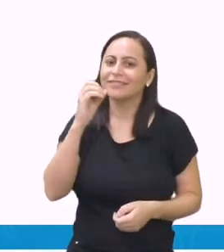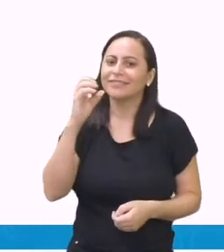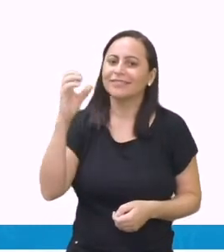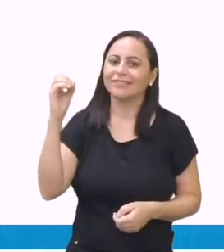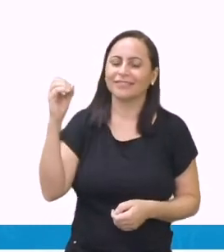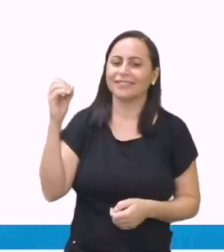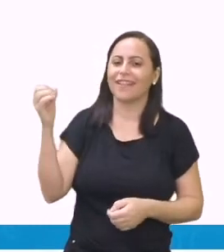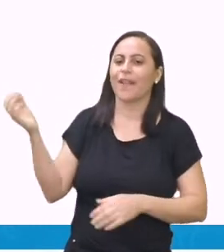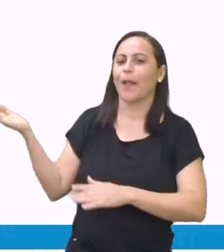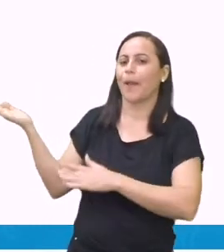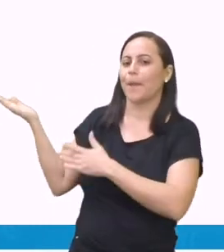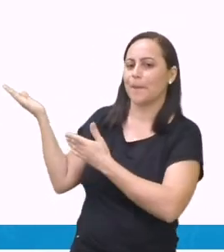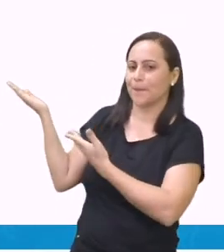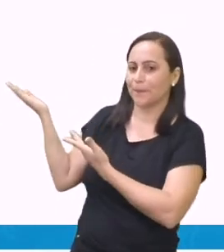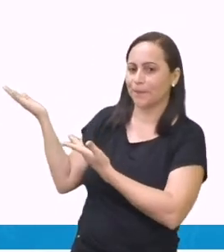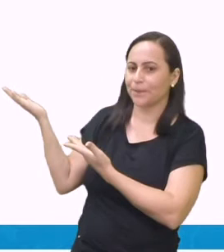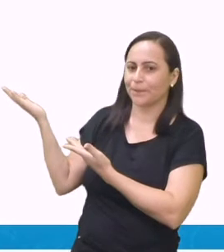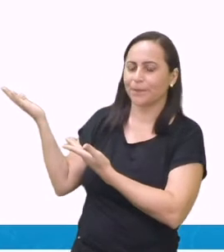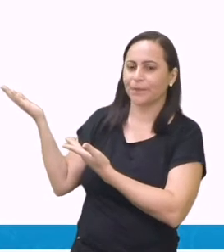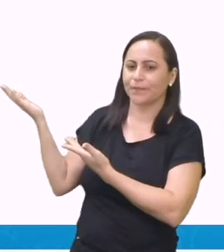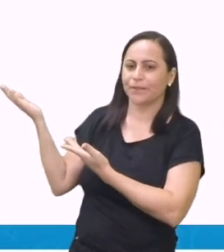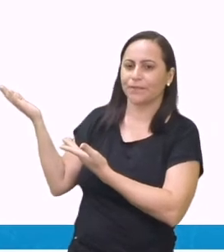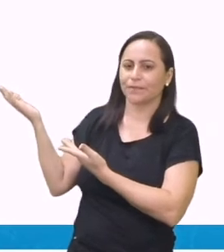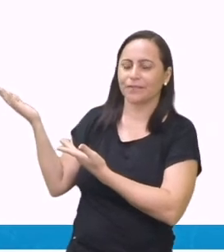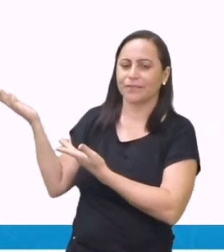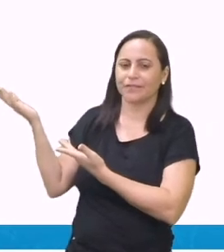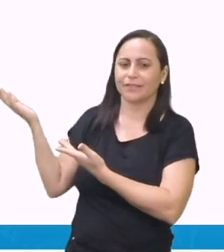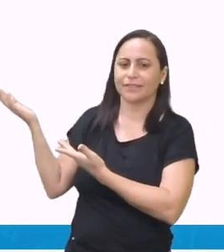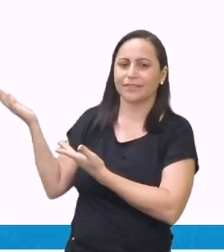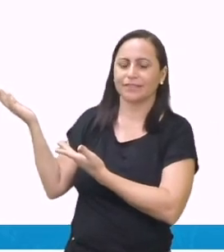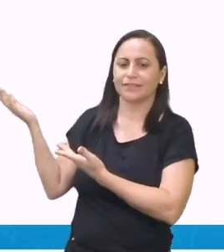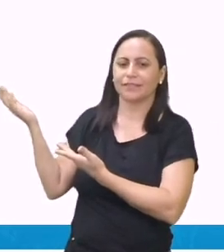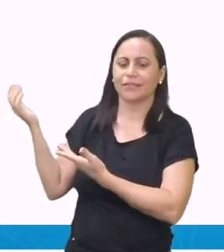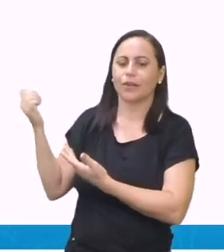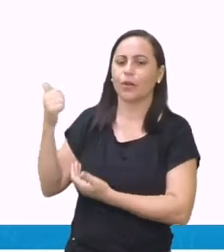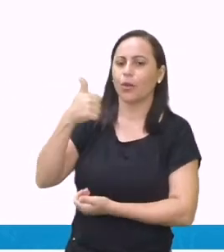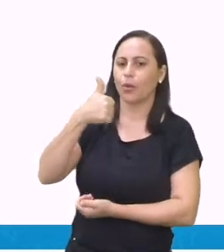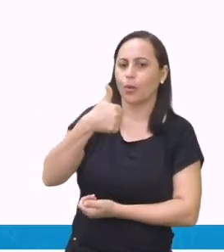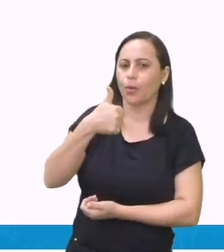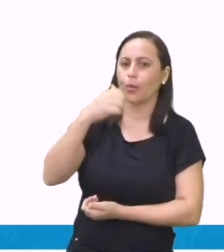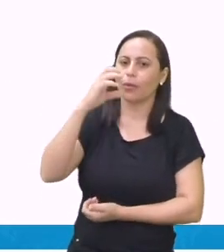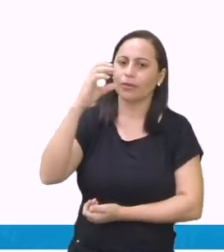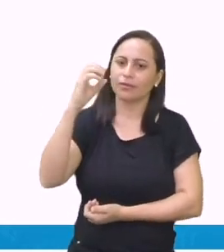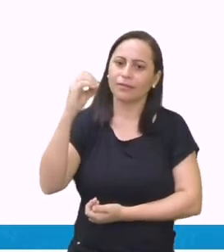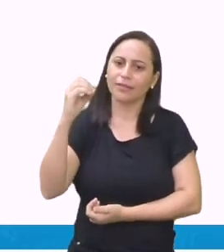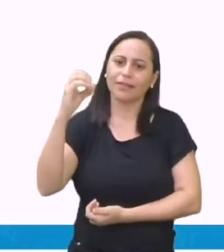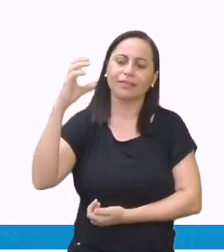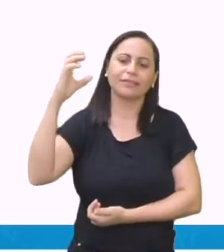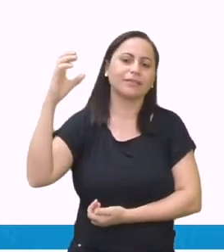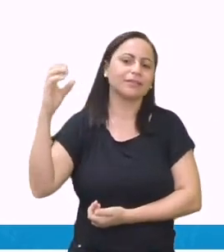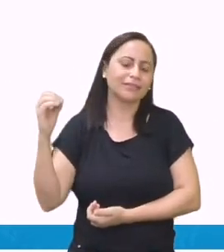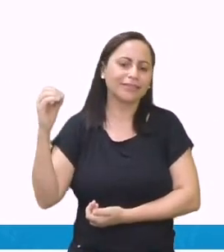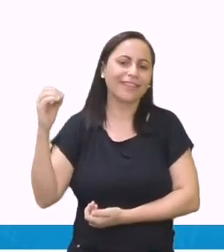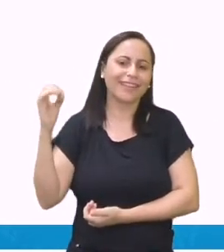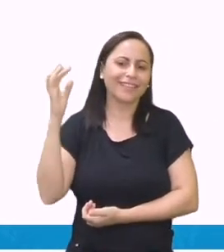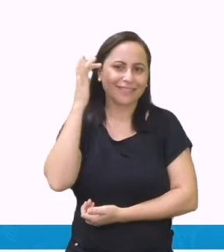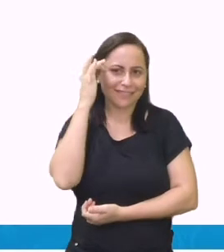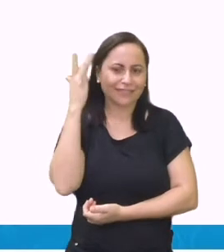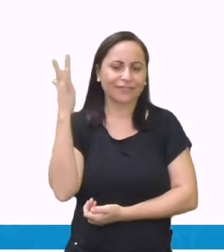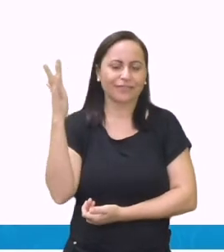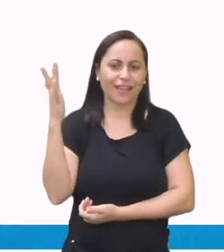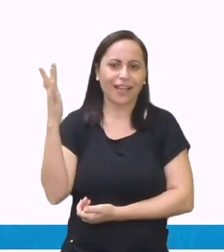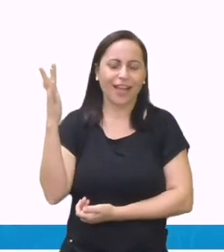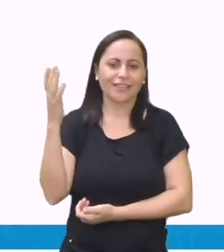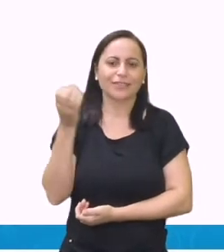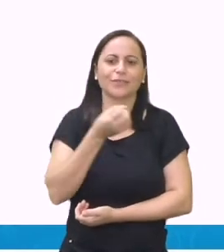aqui nas nossas atividades. Vamos lá? O 1, o 0 e o 0. É um número que